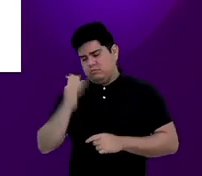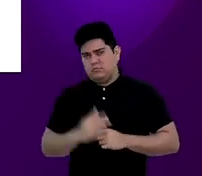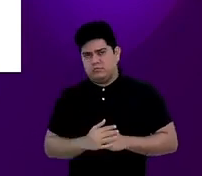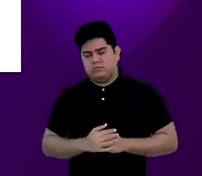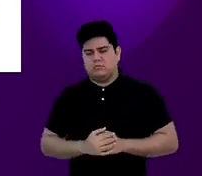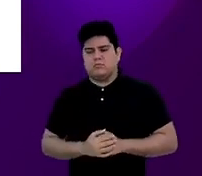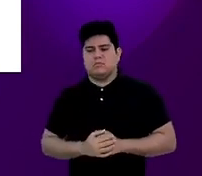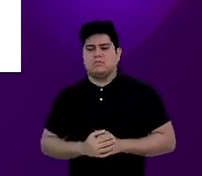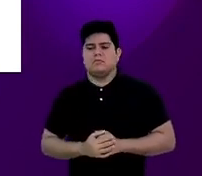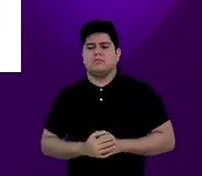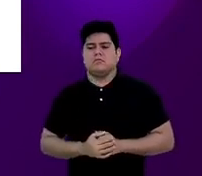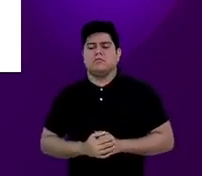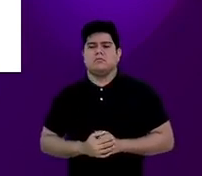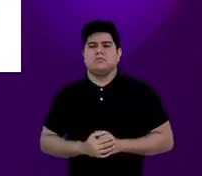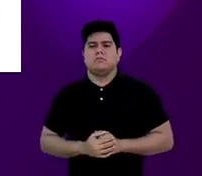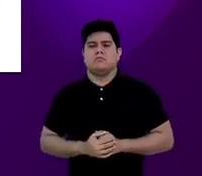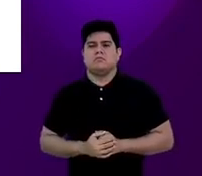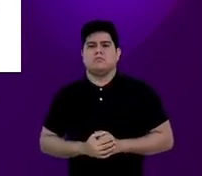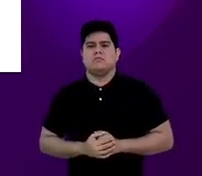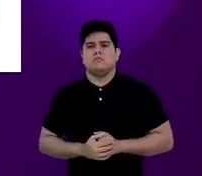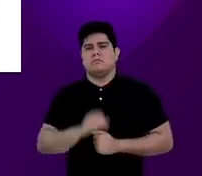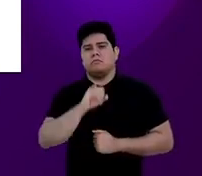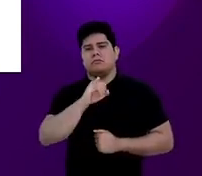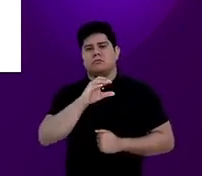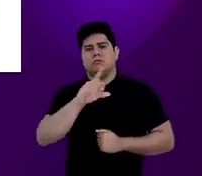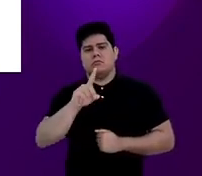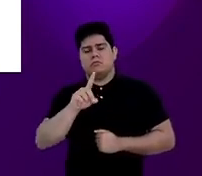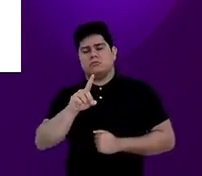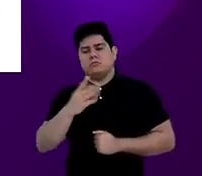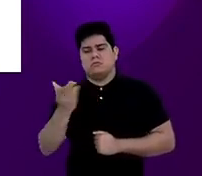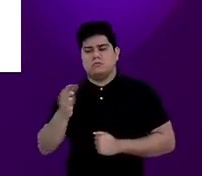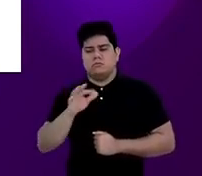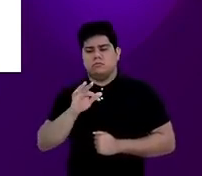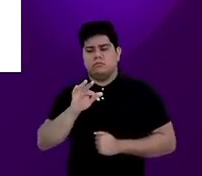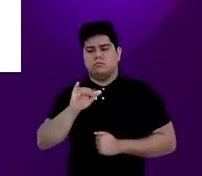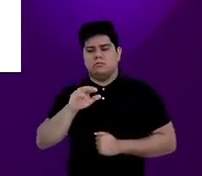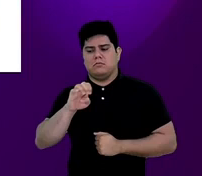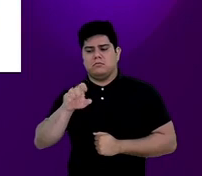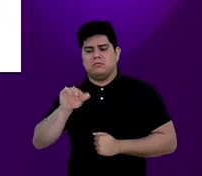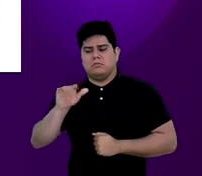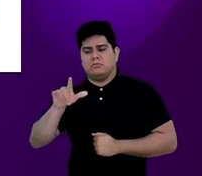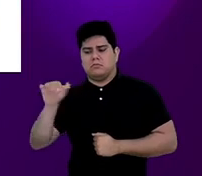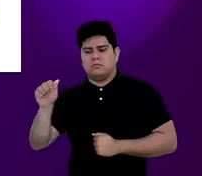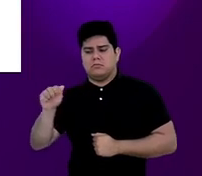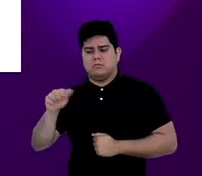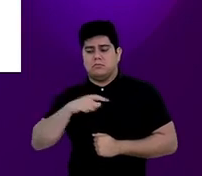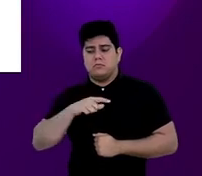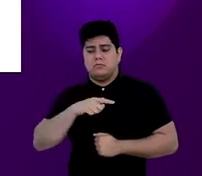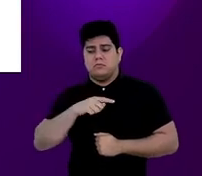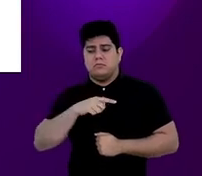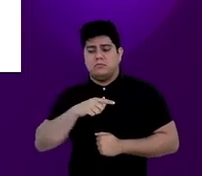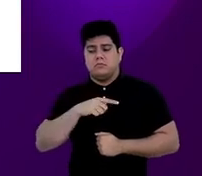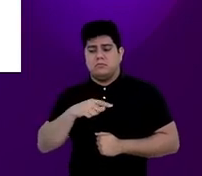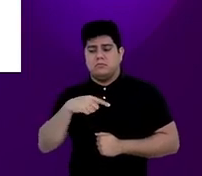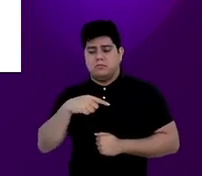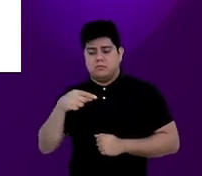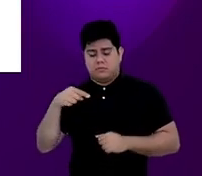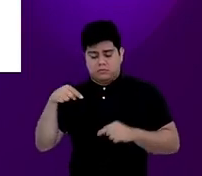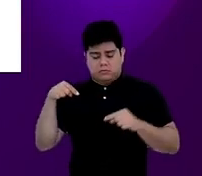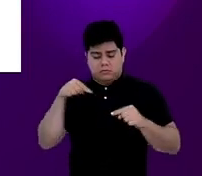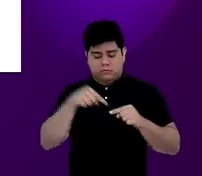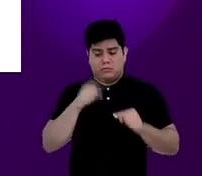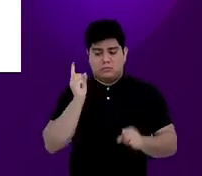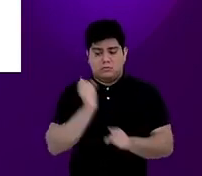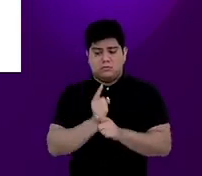paciente. O ICD, né, o Firefly, que é um marcador de perfusão, um marcador de vascularização. Então, aqui a